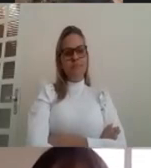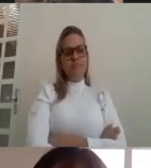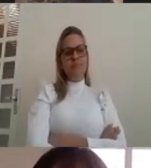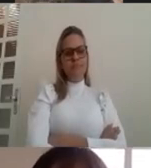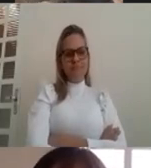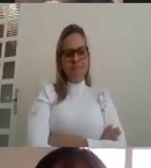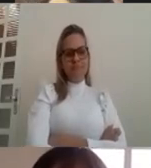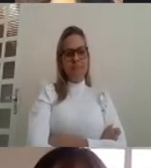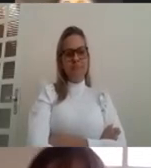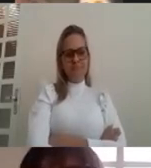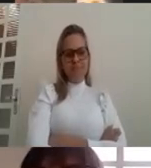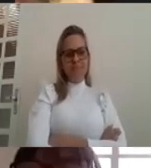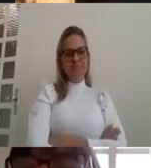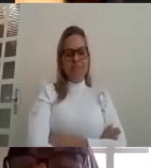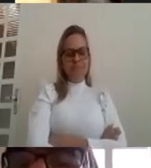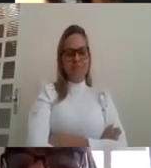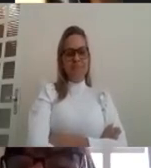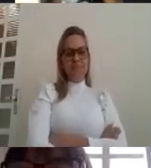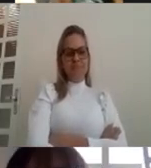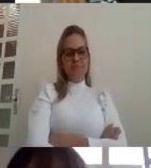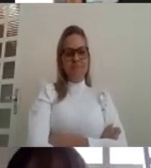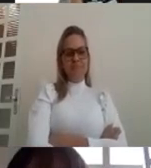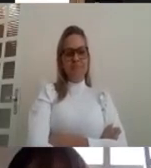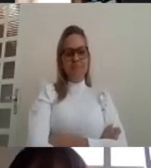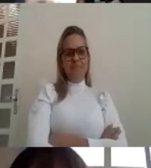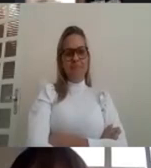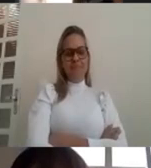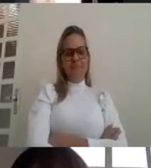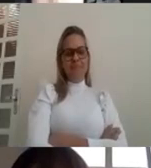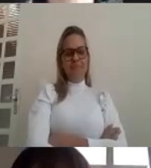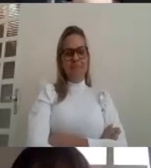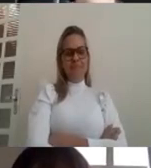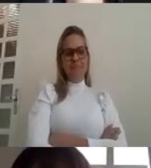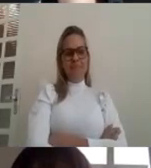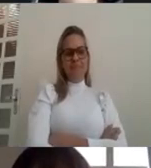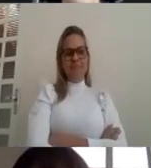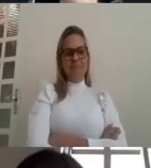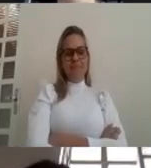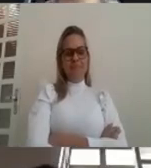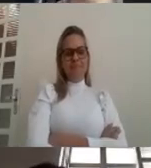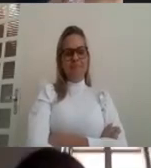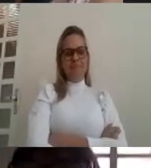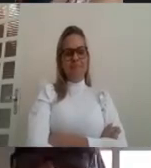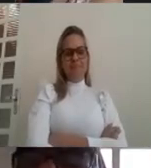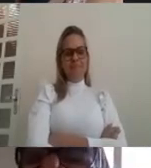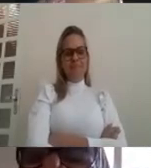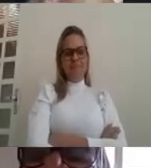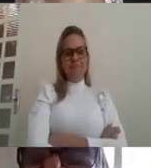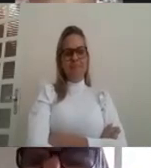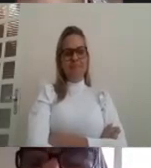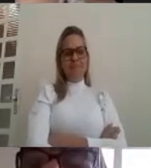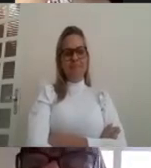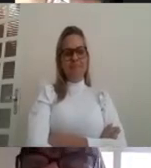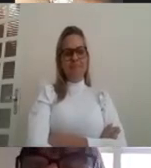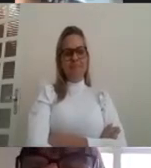aqui, hein? Legal. Seja bem-vinda. Já tempo que eu fazer esse curso, mas ainda não tinha me empolgado. Faz 15 anos